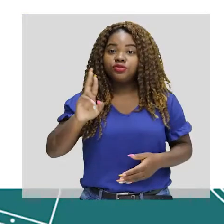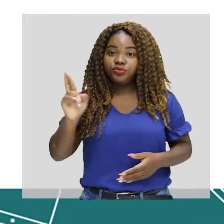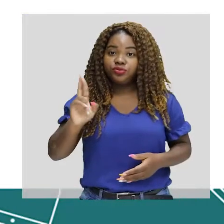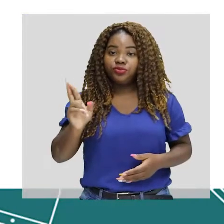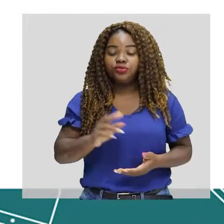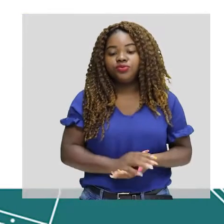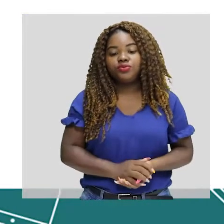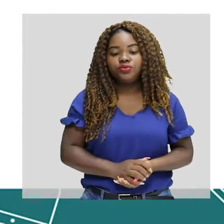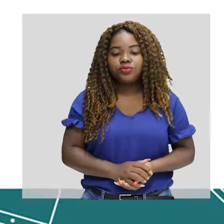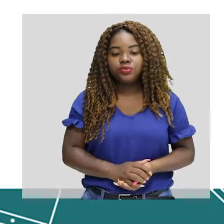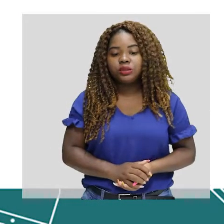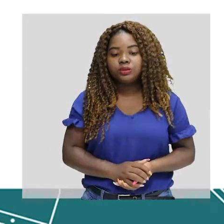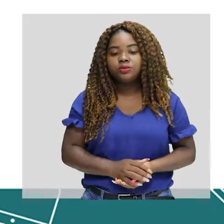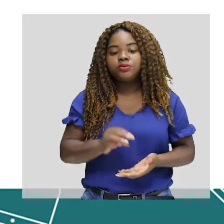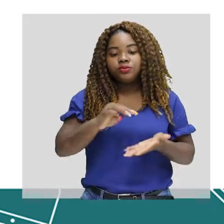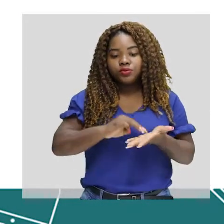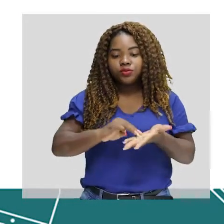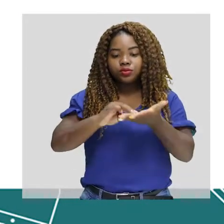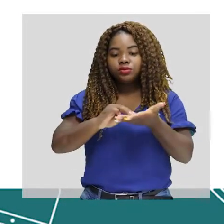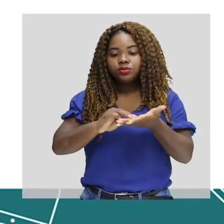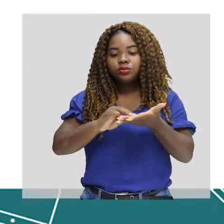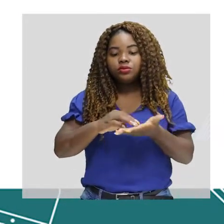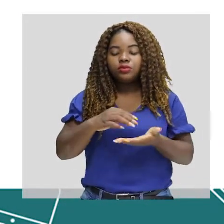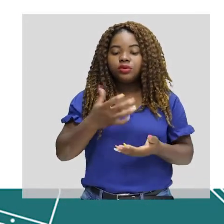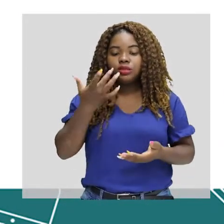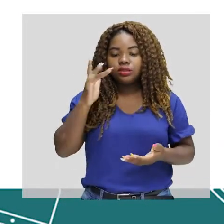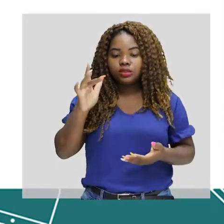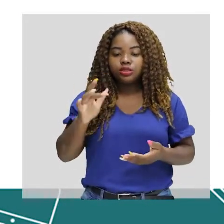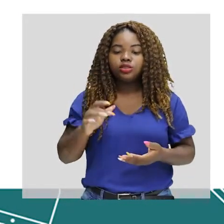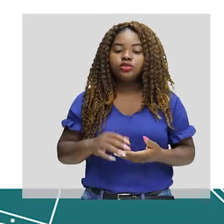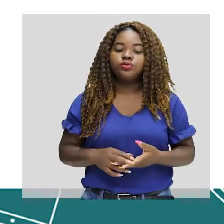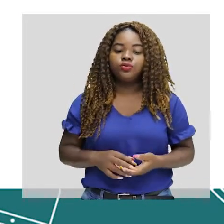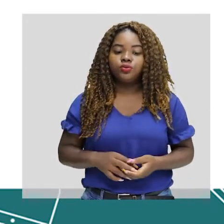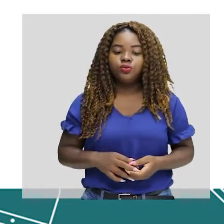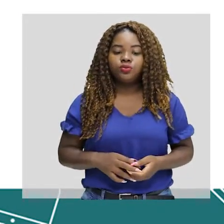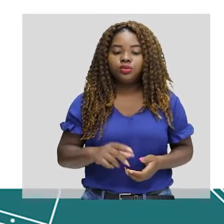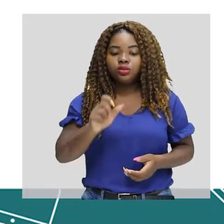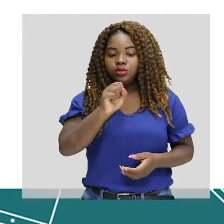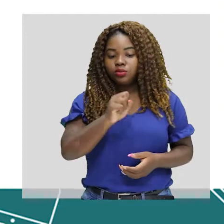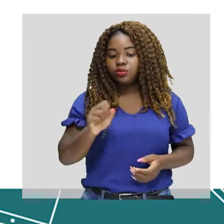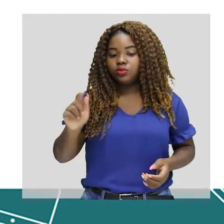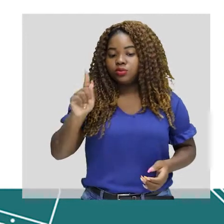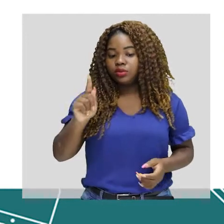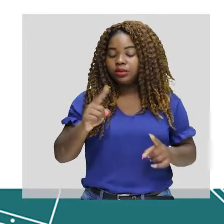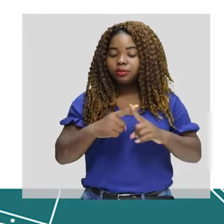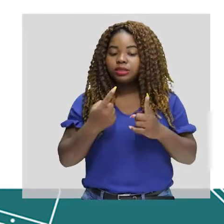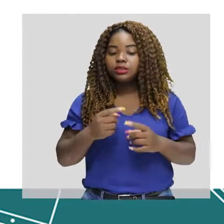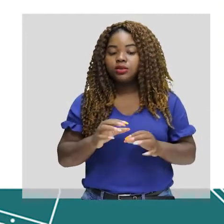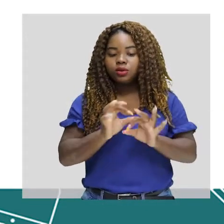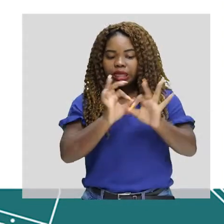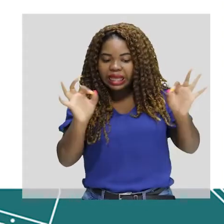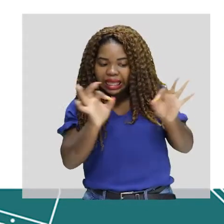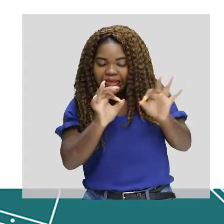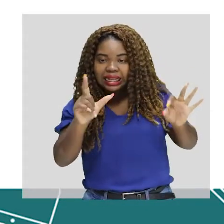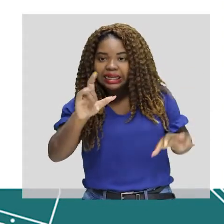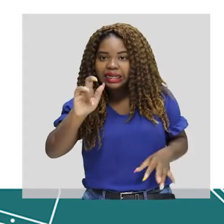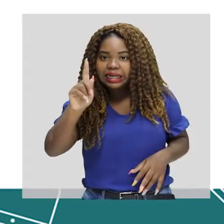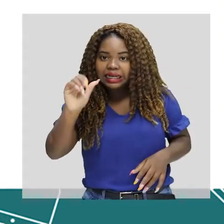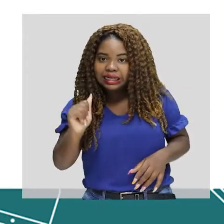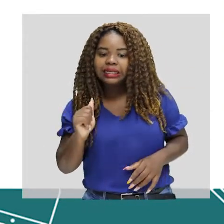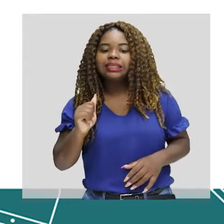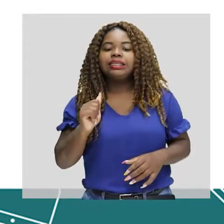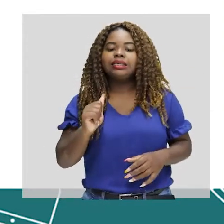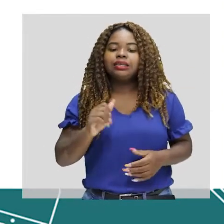de ouro na moeda. Então, nós temos 8 gramas. Só que é uma liga metálica. Então, é ouro